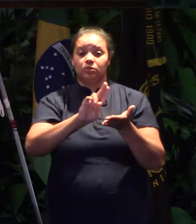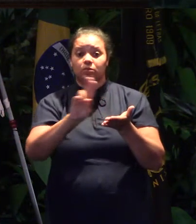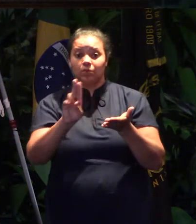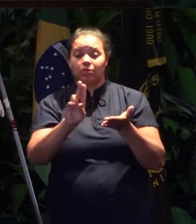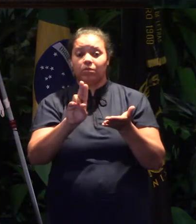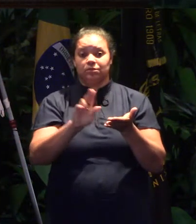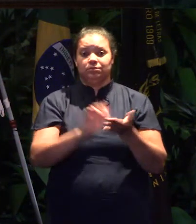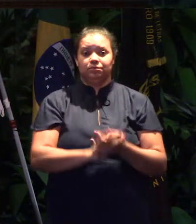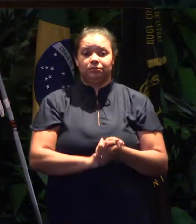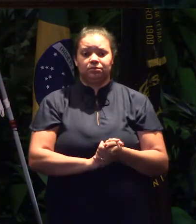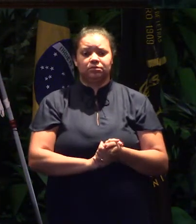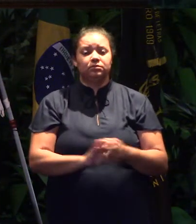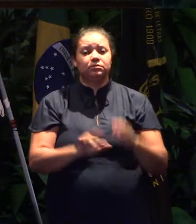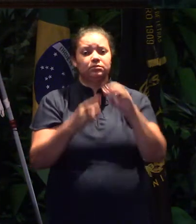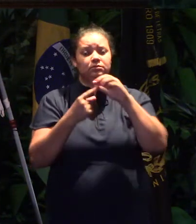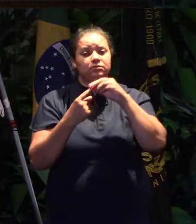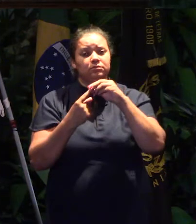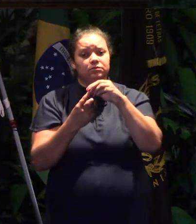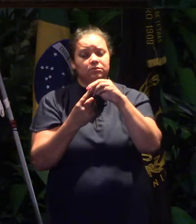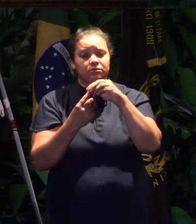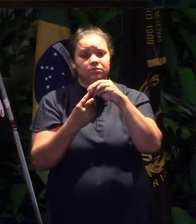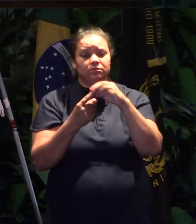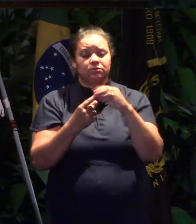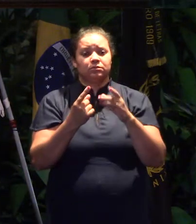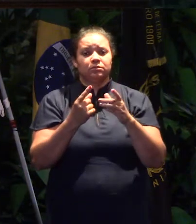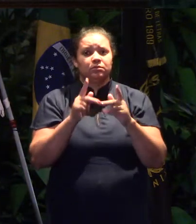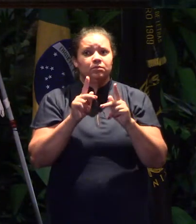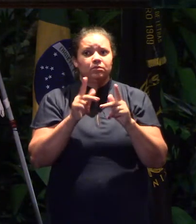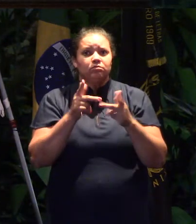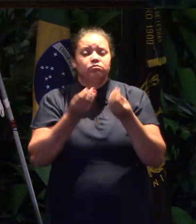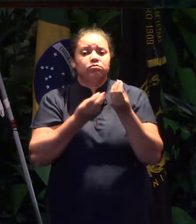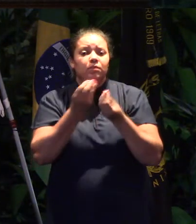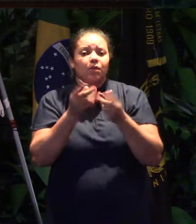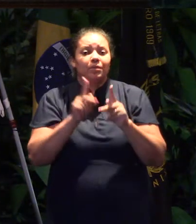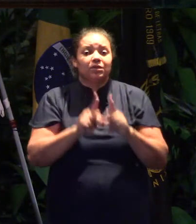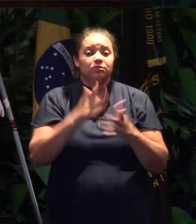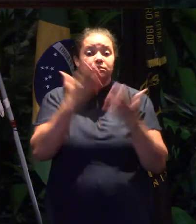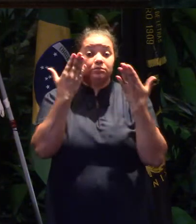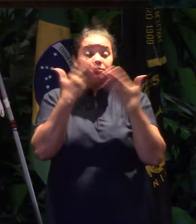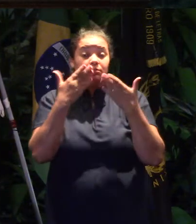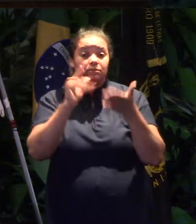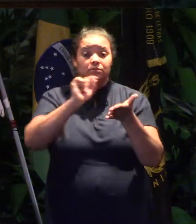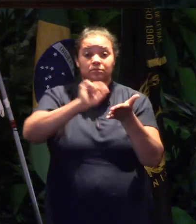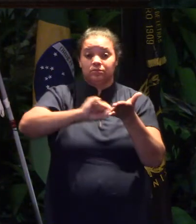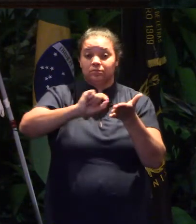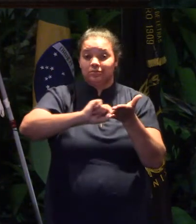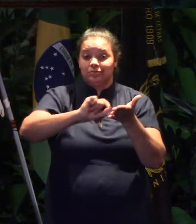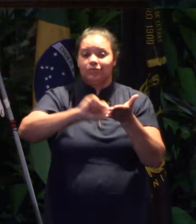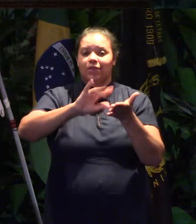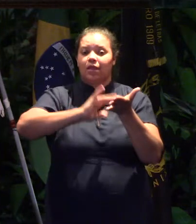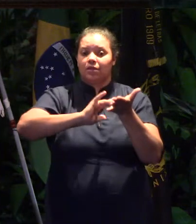criador foi a única possibilidade que as pessoas cegas tinham para ler e escrever. Nos dias de hoje, os